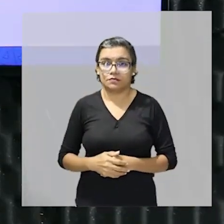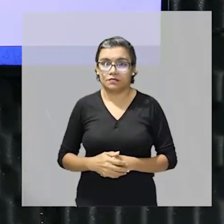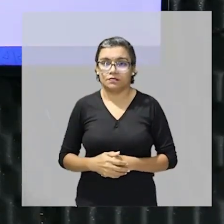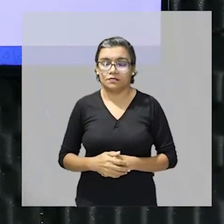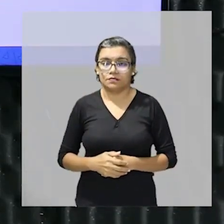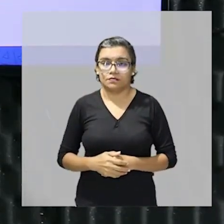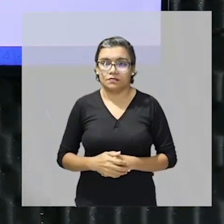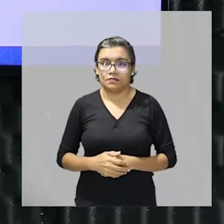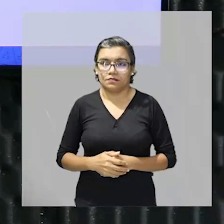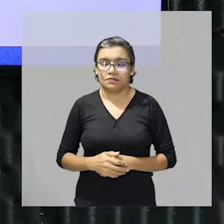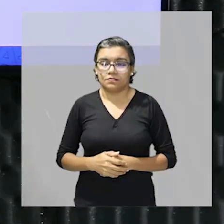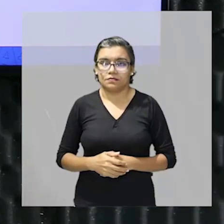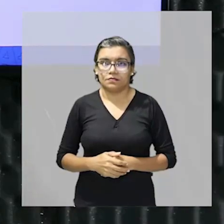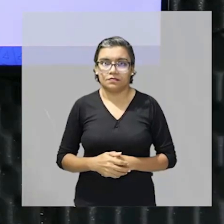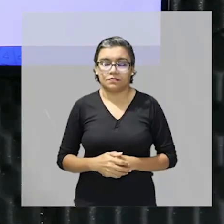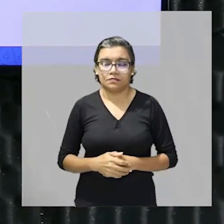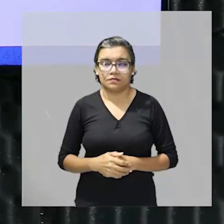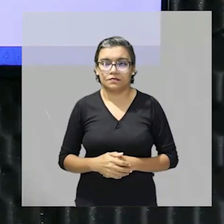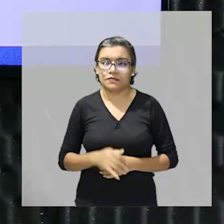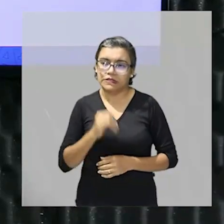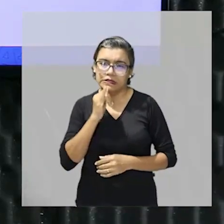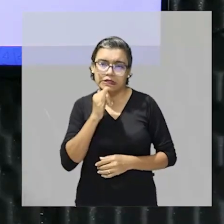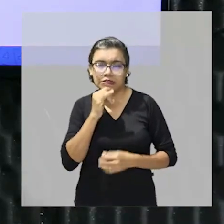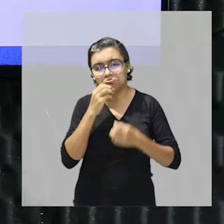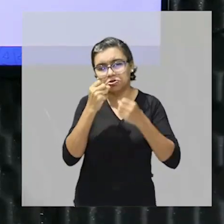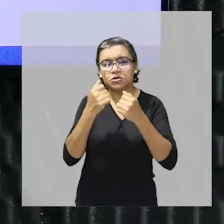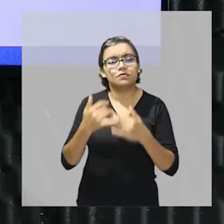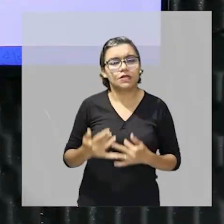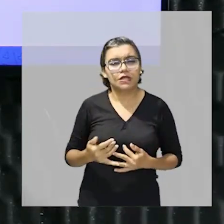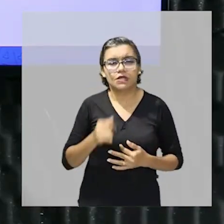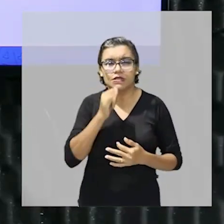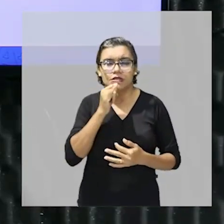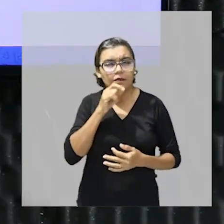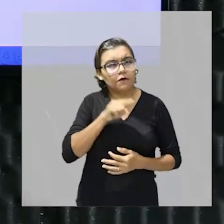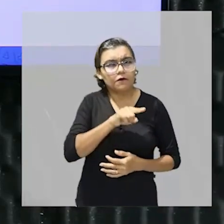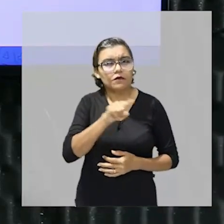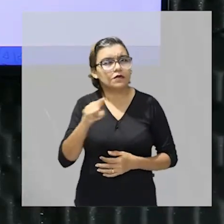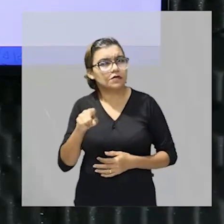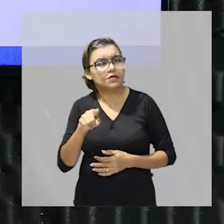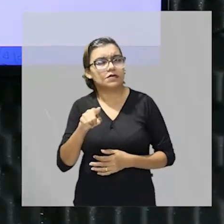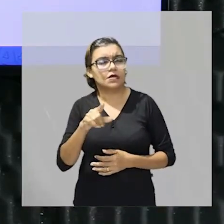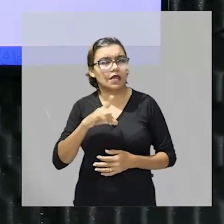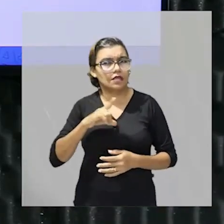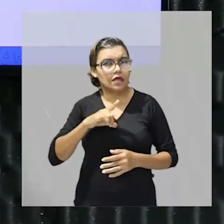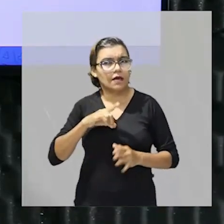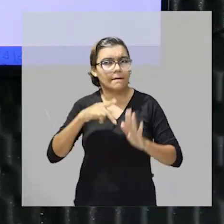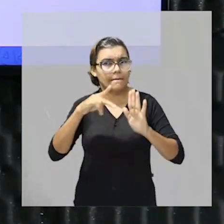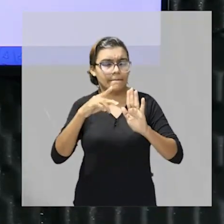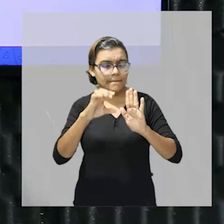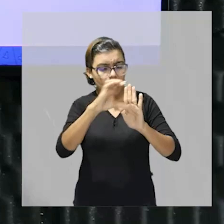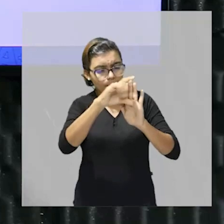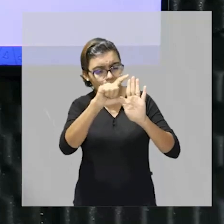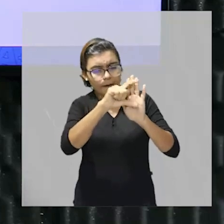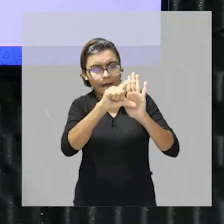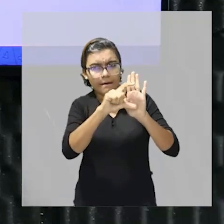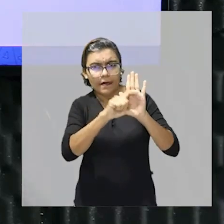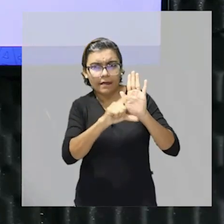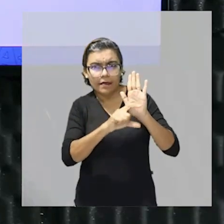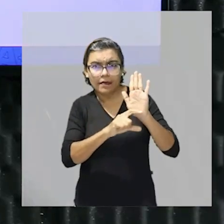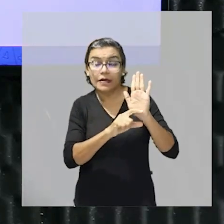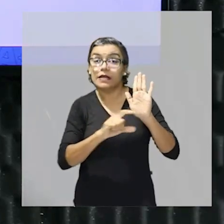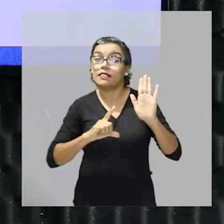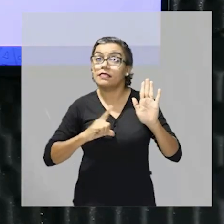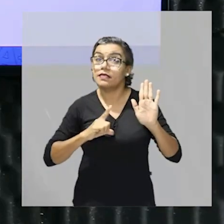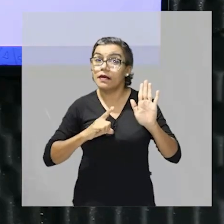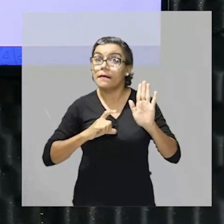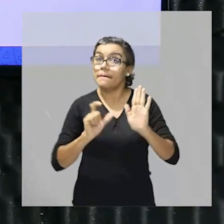finds linking words. Ou seja, ele está só dizendo para você que em todas as subpartes, os subtítulos, você vai